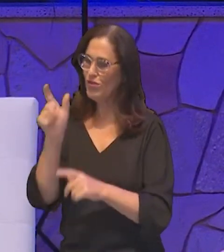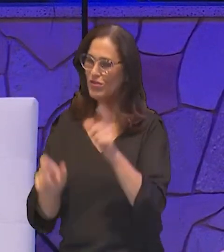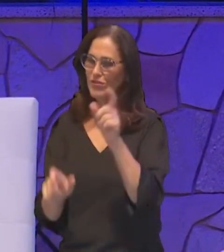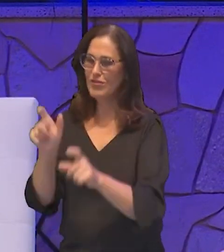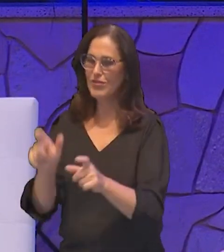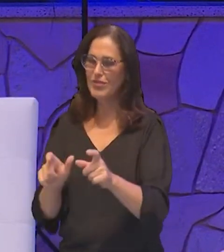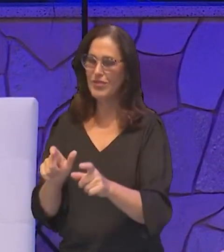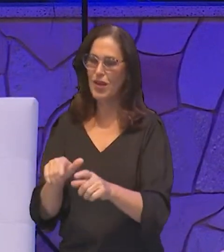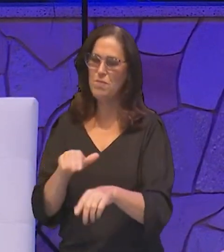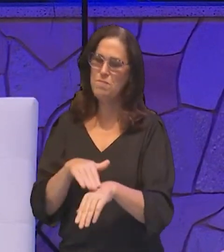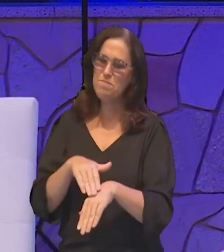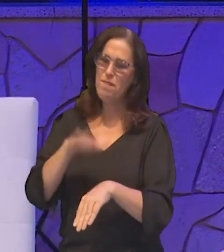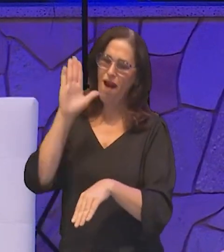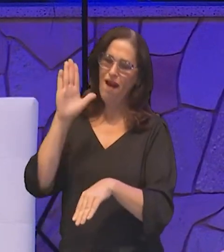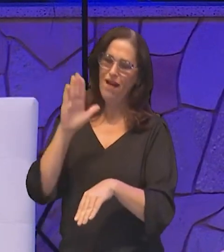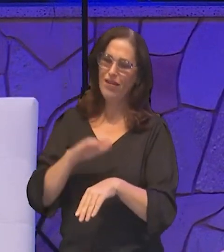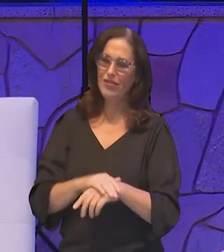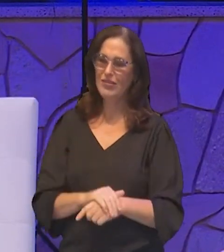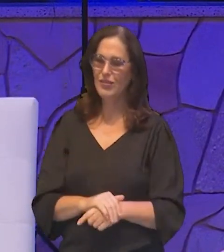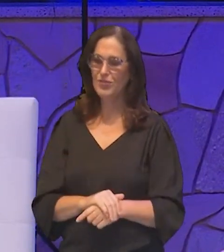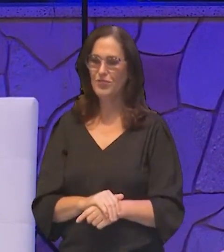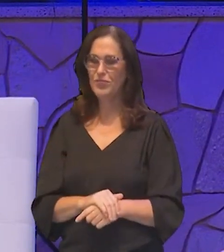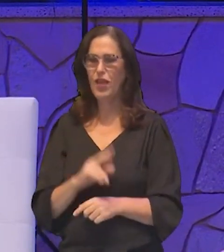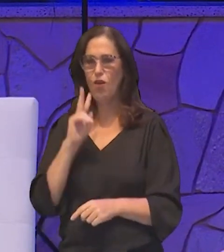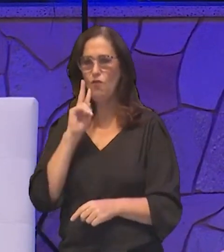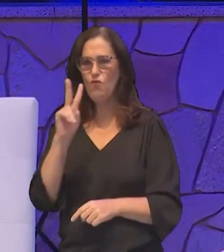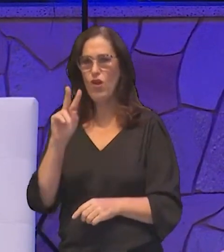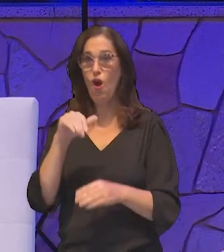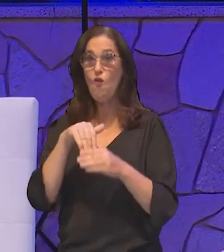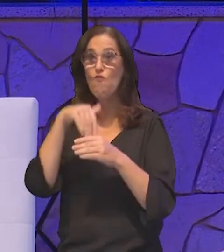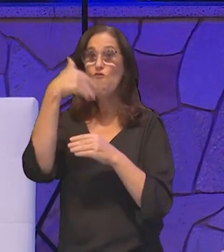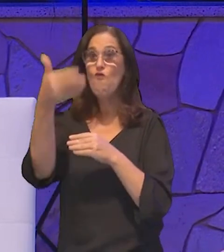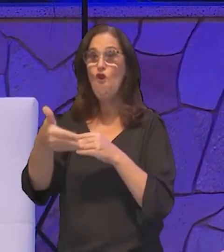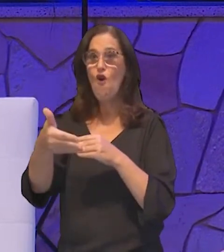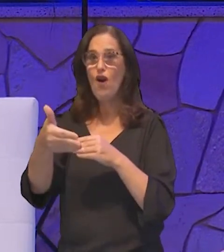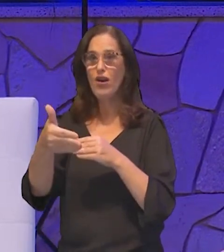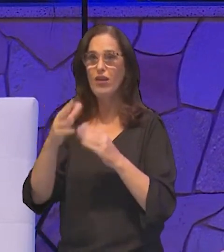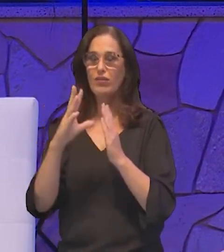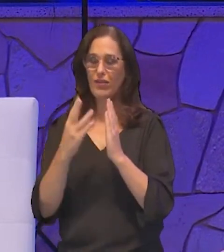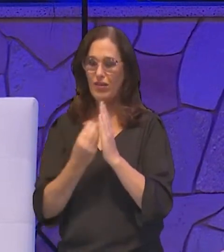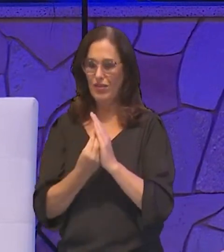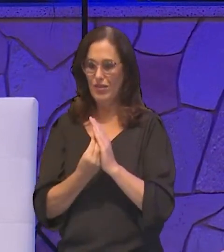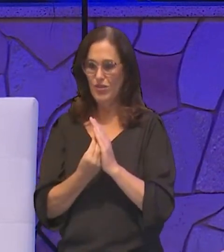E mais ainda, quando nós olhamos para fora da igreja,